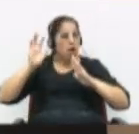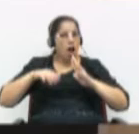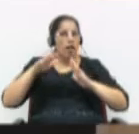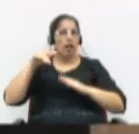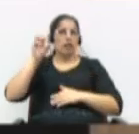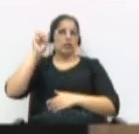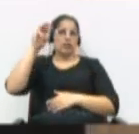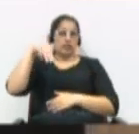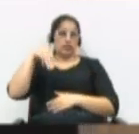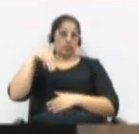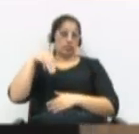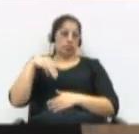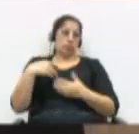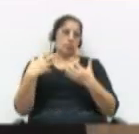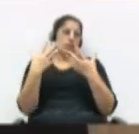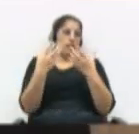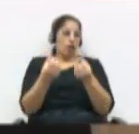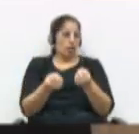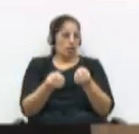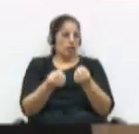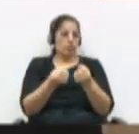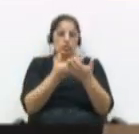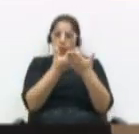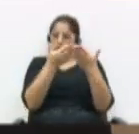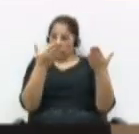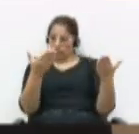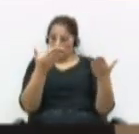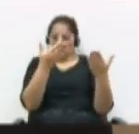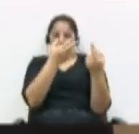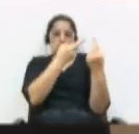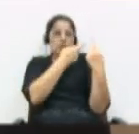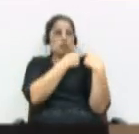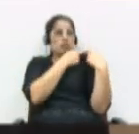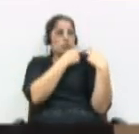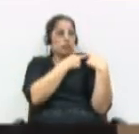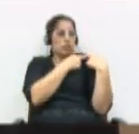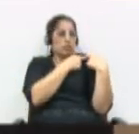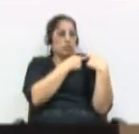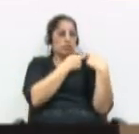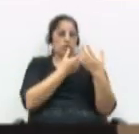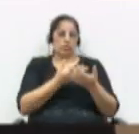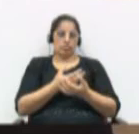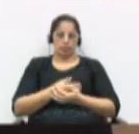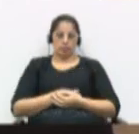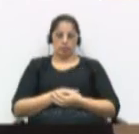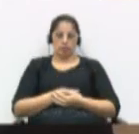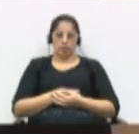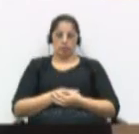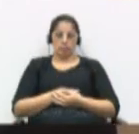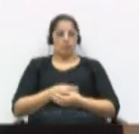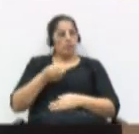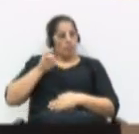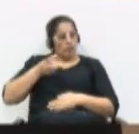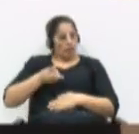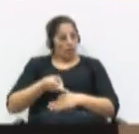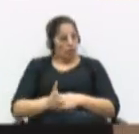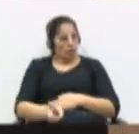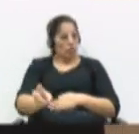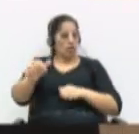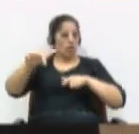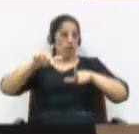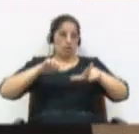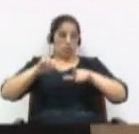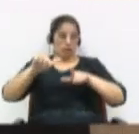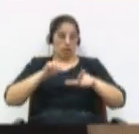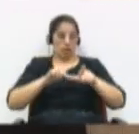é dessa forma que eu assumo o meu compromisso com a população e com os meus cooperados. Nós vamos seguir genuinamente a lei